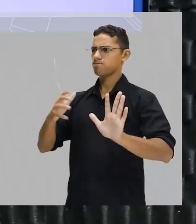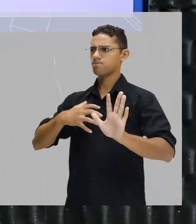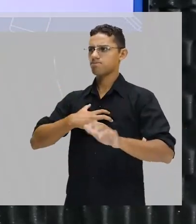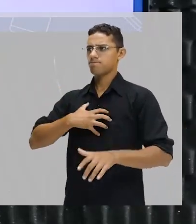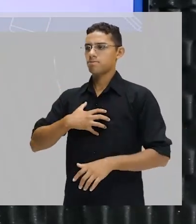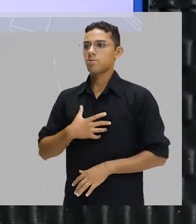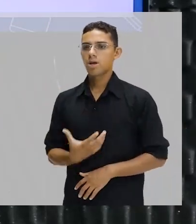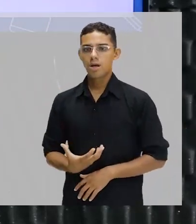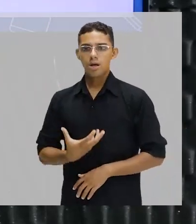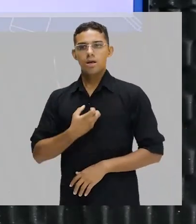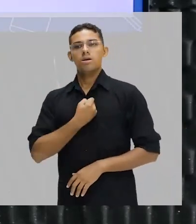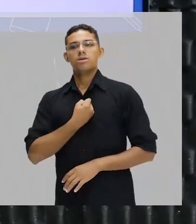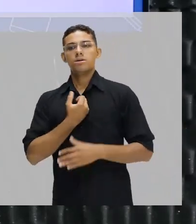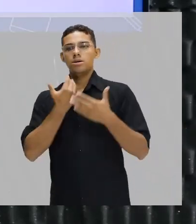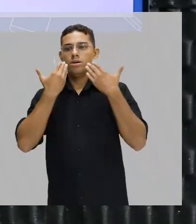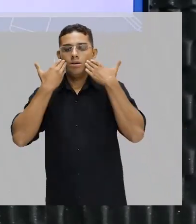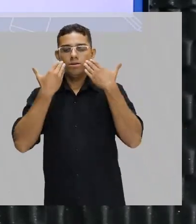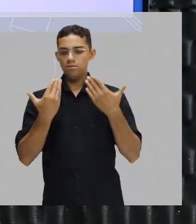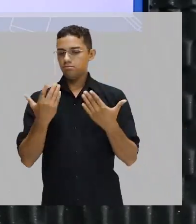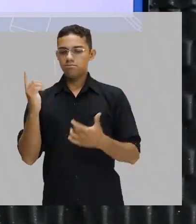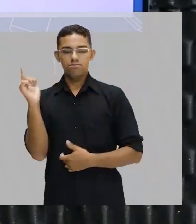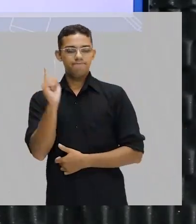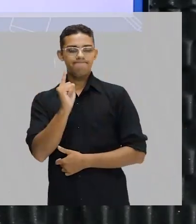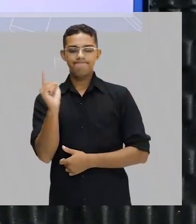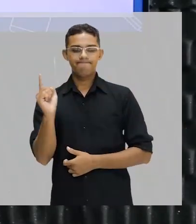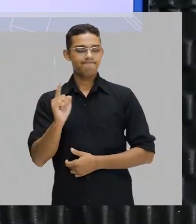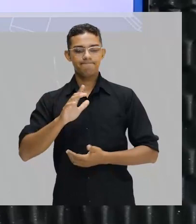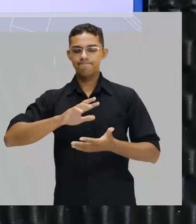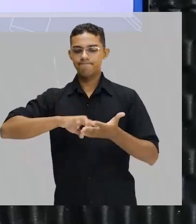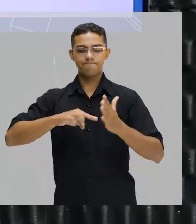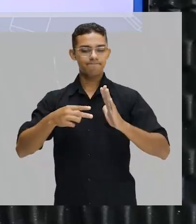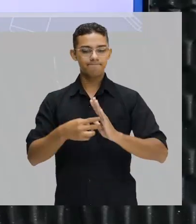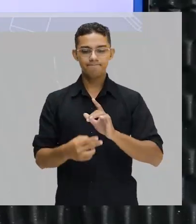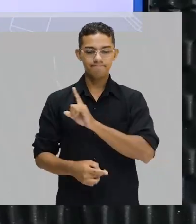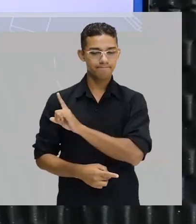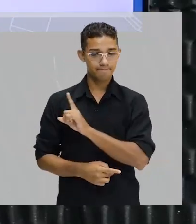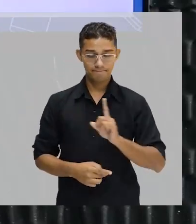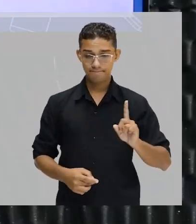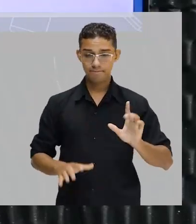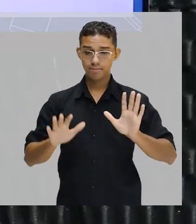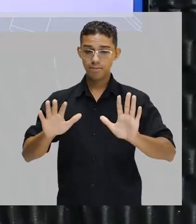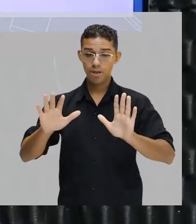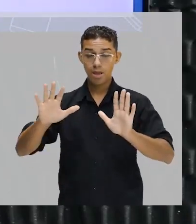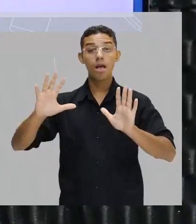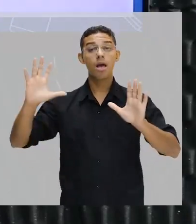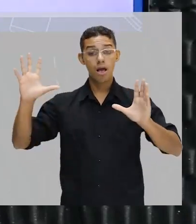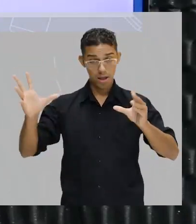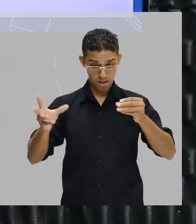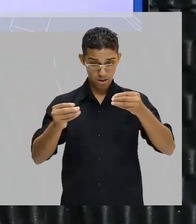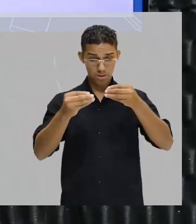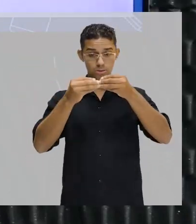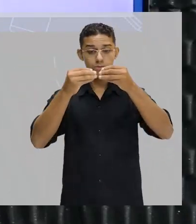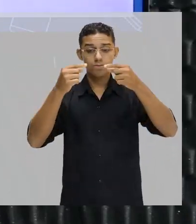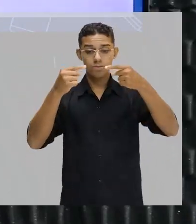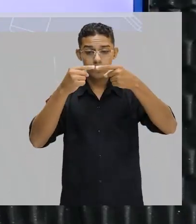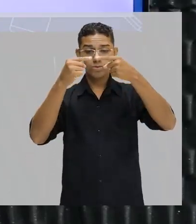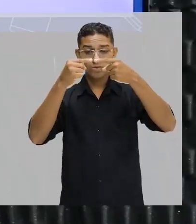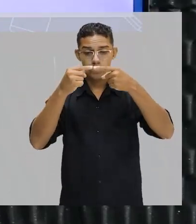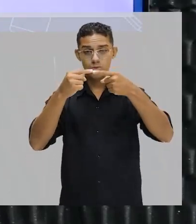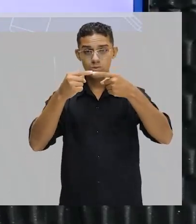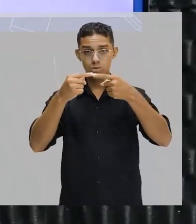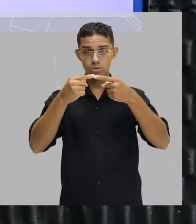ironia, mas nem sempre vai ter esse efeito de sentido. De acordo com o dicionário, ironia significa o